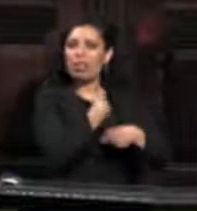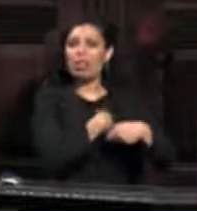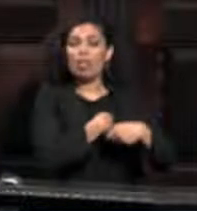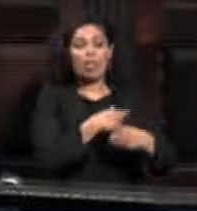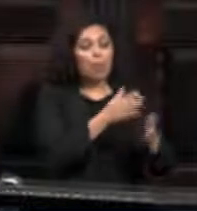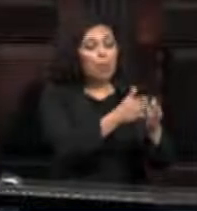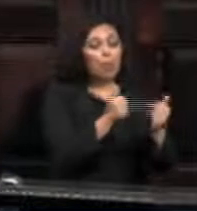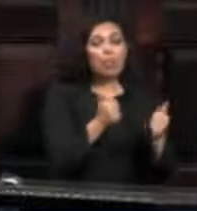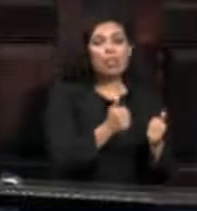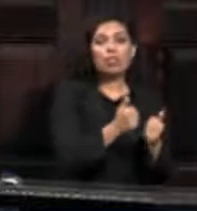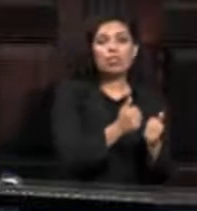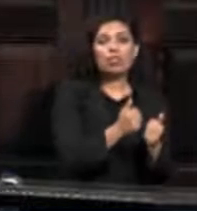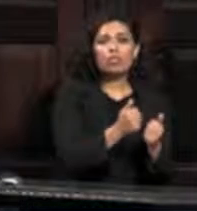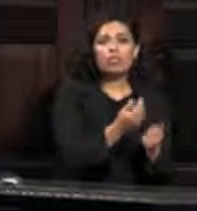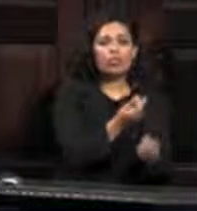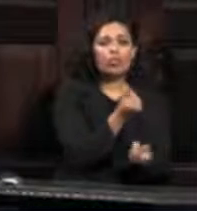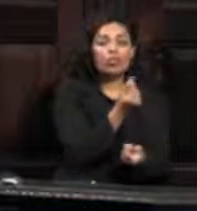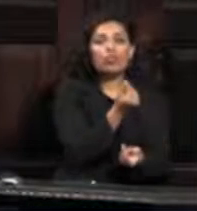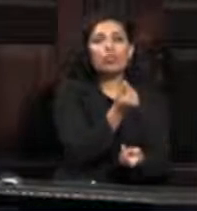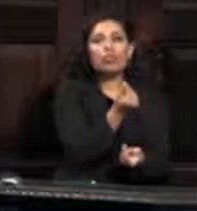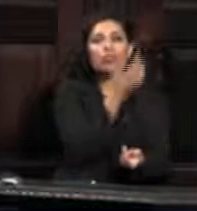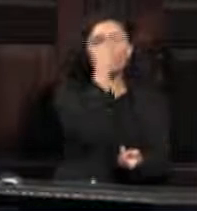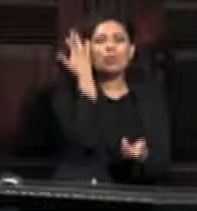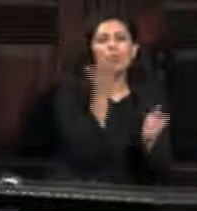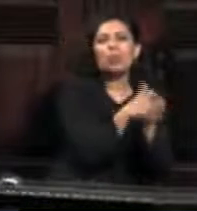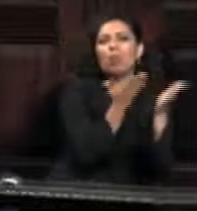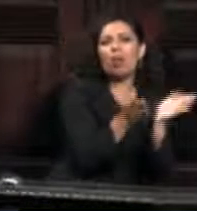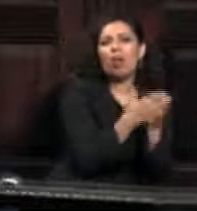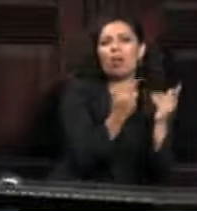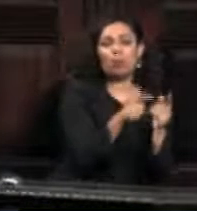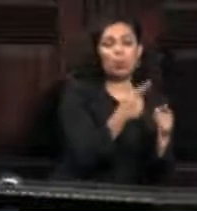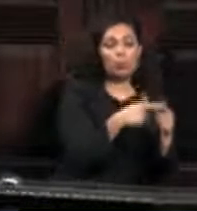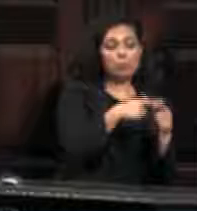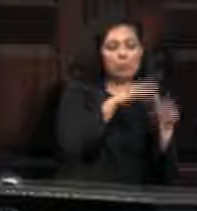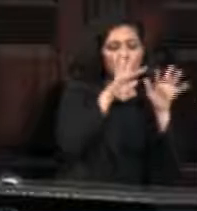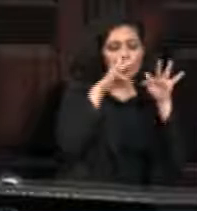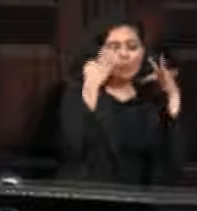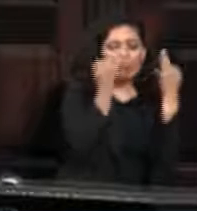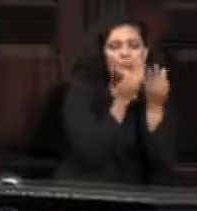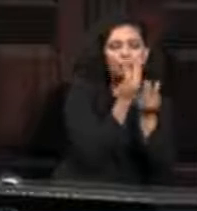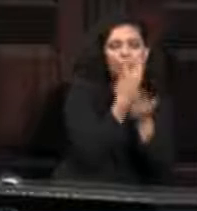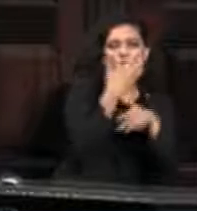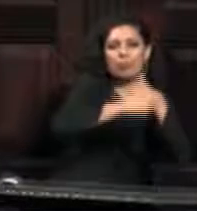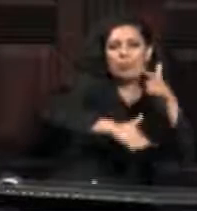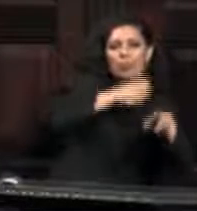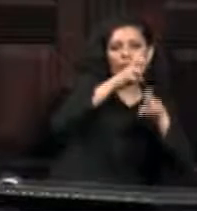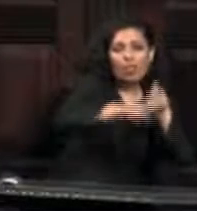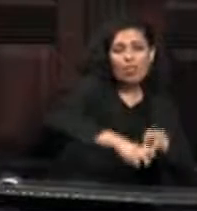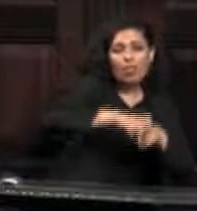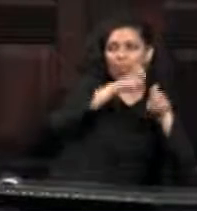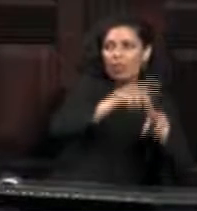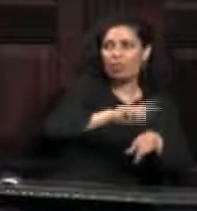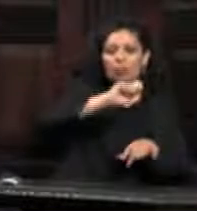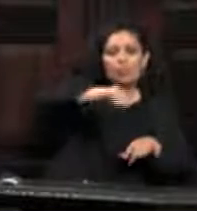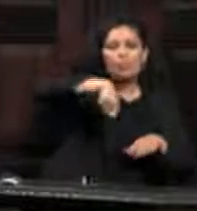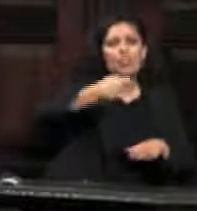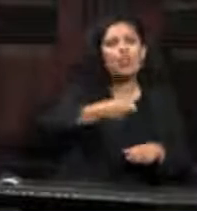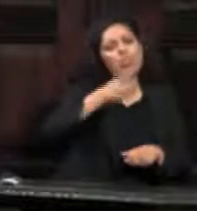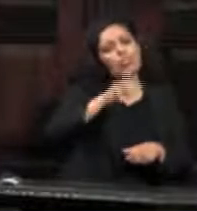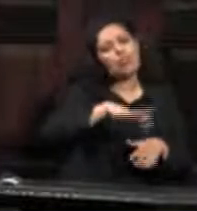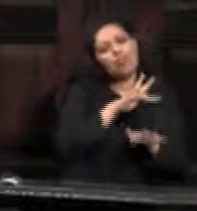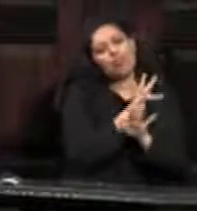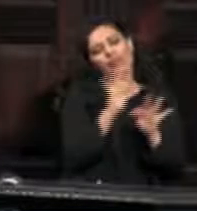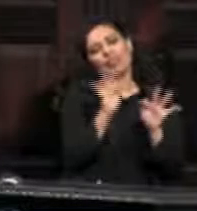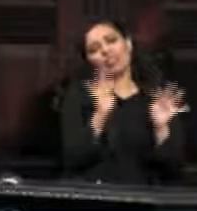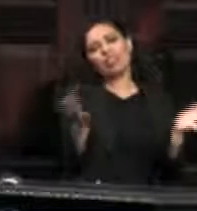pessoas que, pela sua simplicidade, uma vez que são oriundas e moradoras